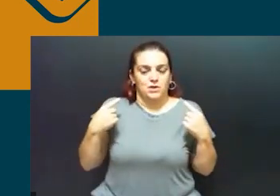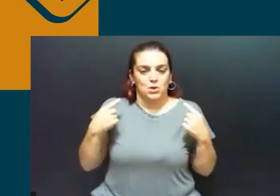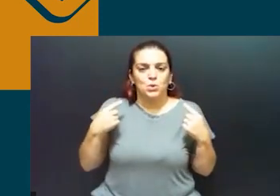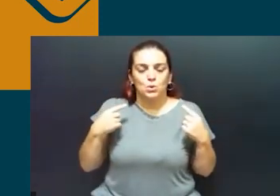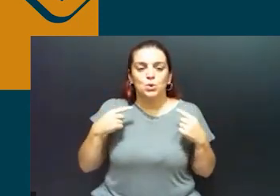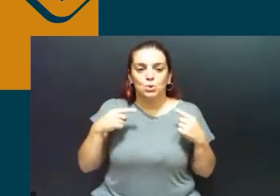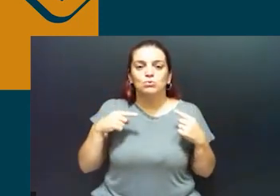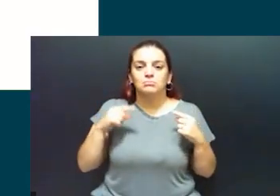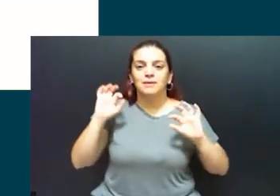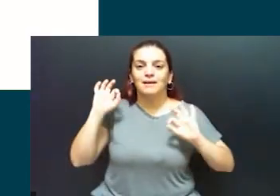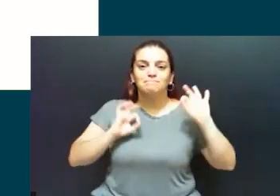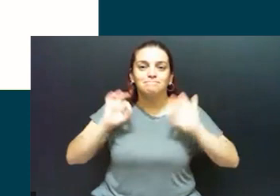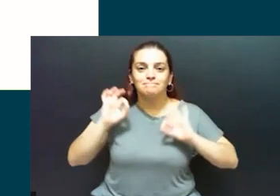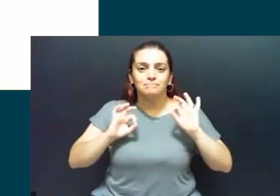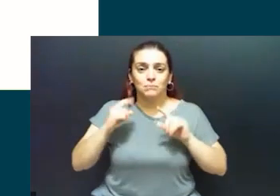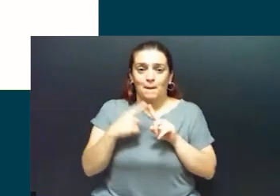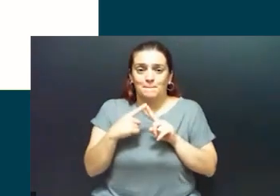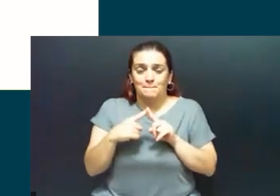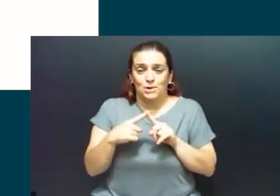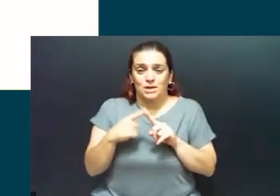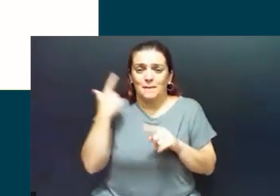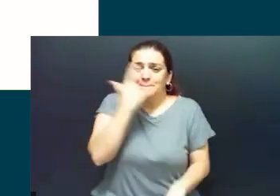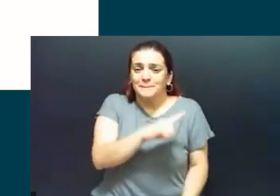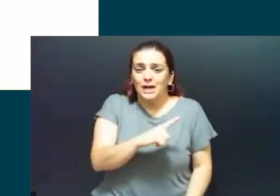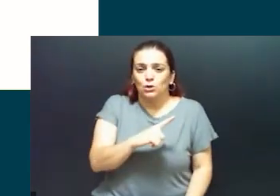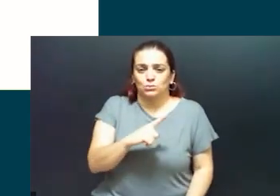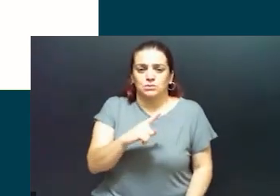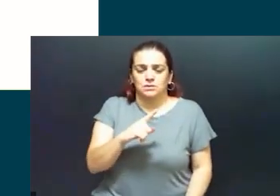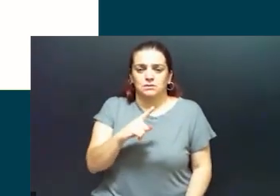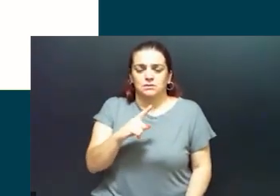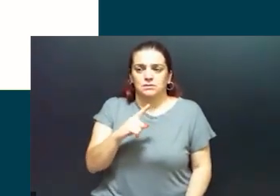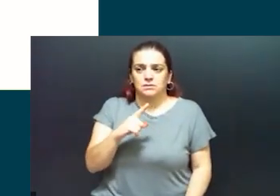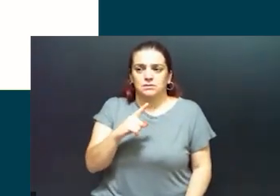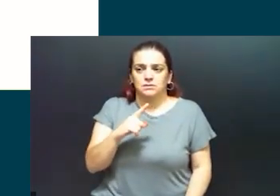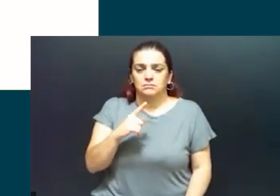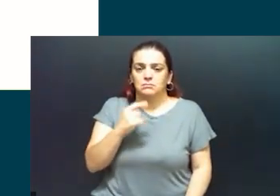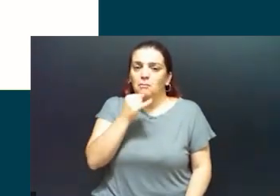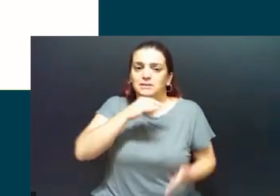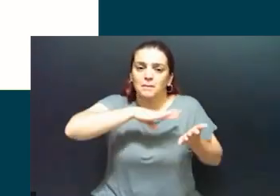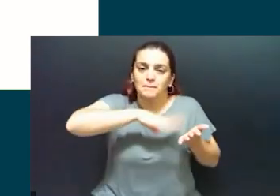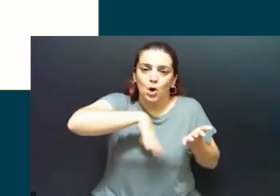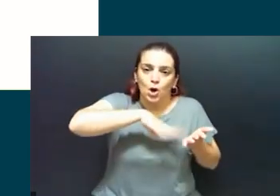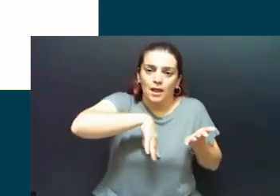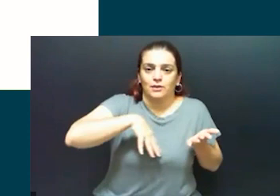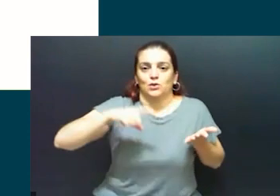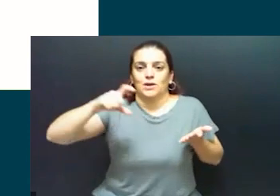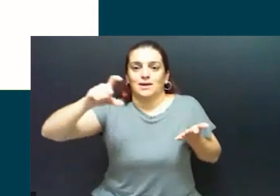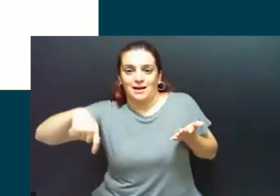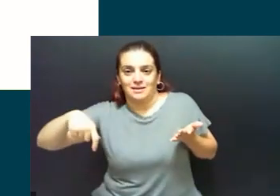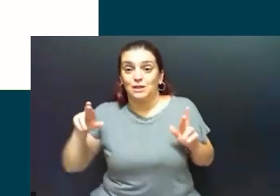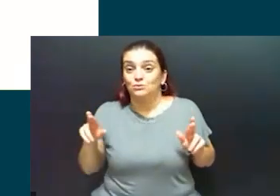que os requisitos para atendimento de transações de boleto são diferentes de cartão de crédito.